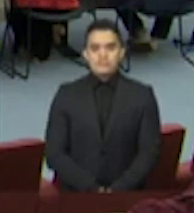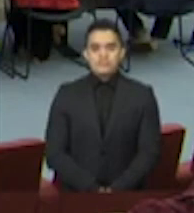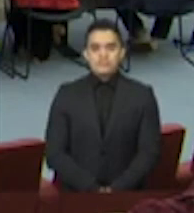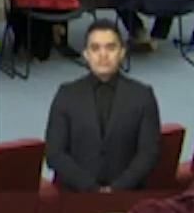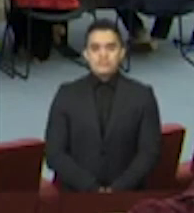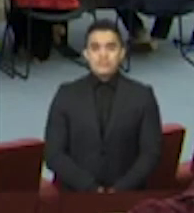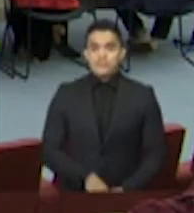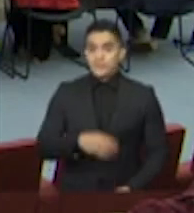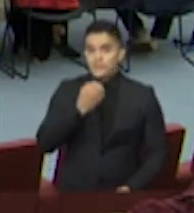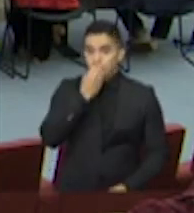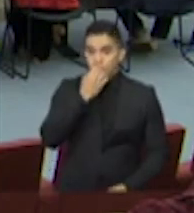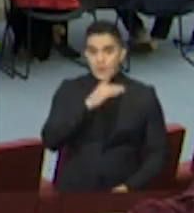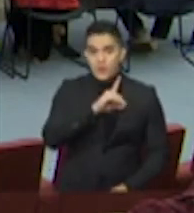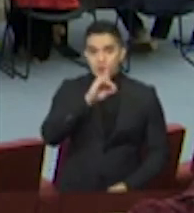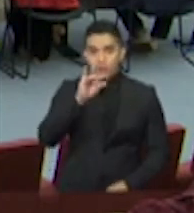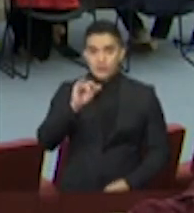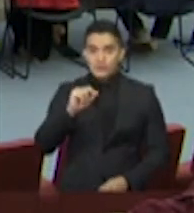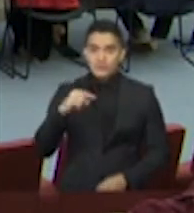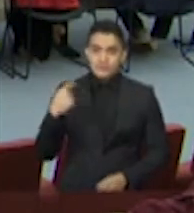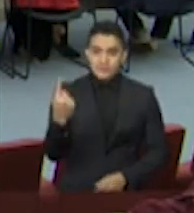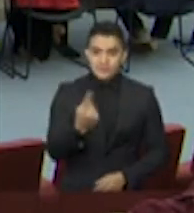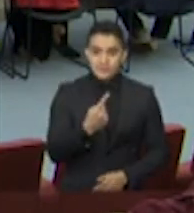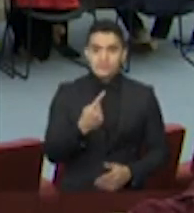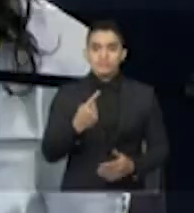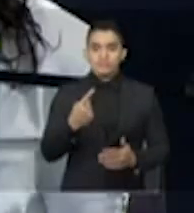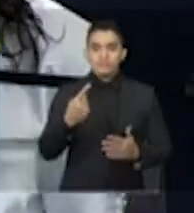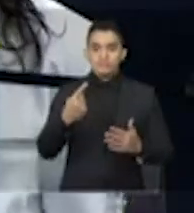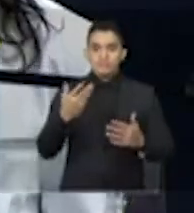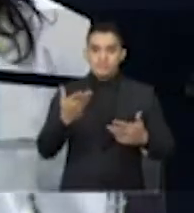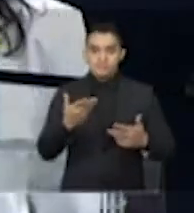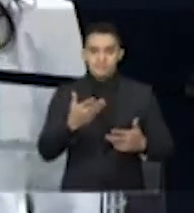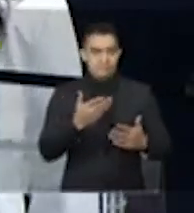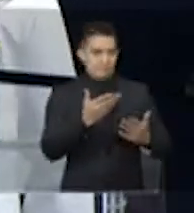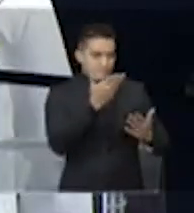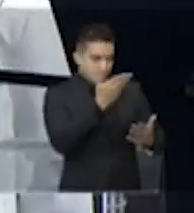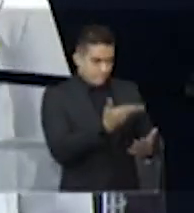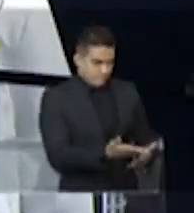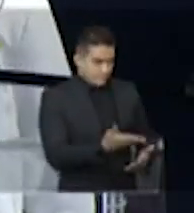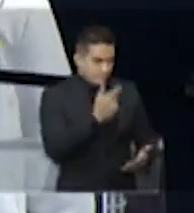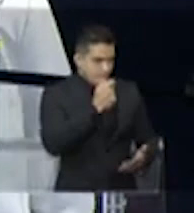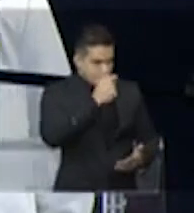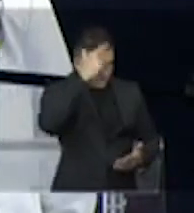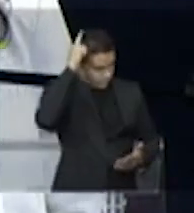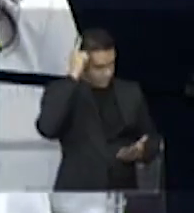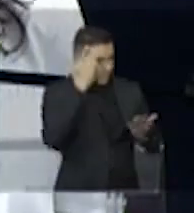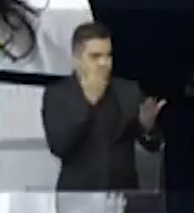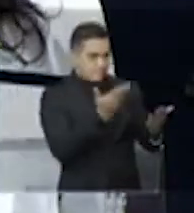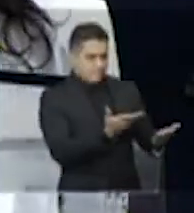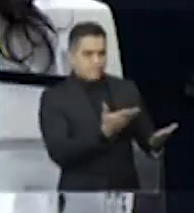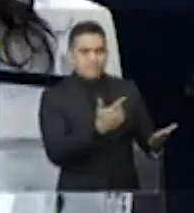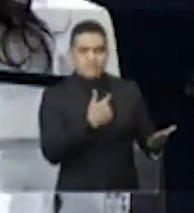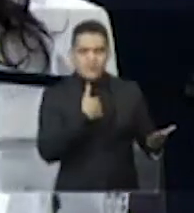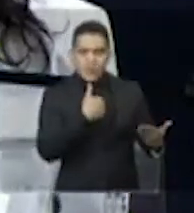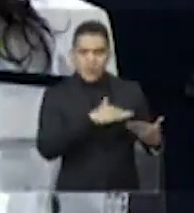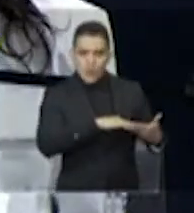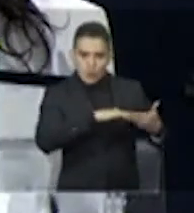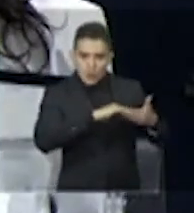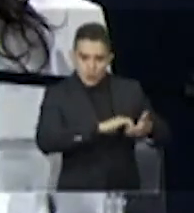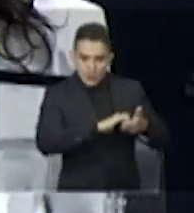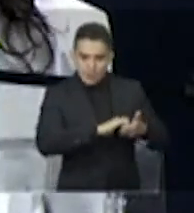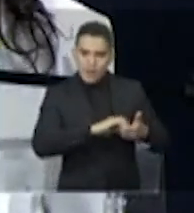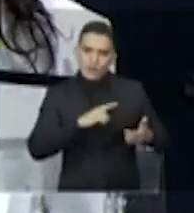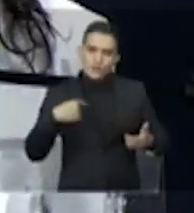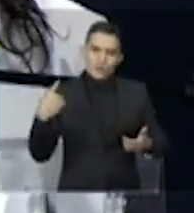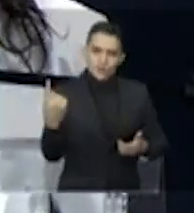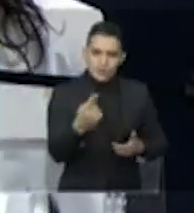Bom dia a todos. Excelentíssimo senhor ministro, professor Alexandre de Moraes, em nome de quem cumprimento todos os presentes, especialmente os companheiros